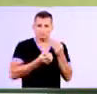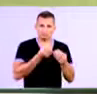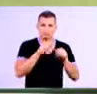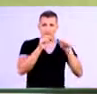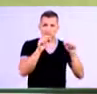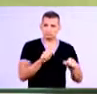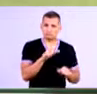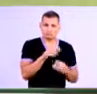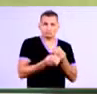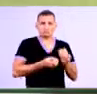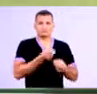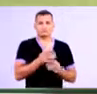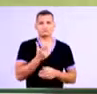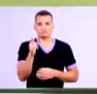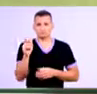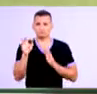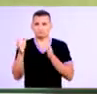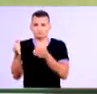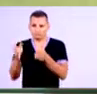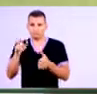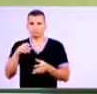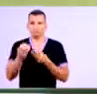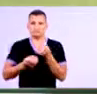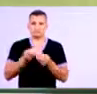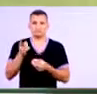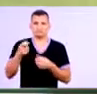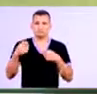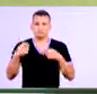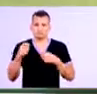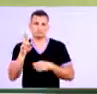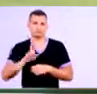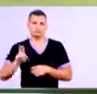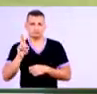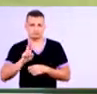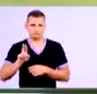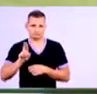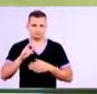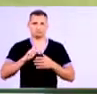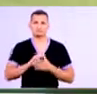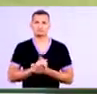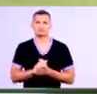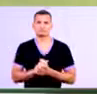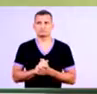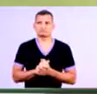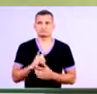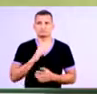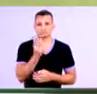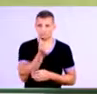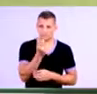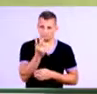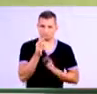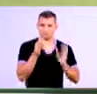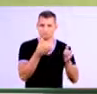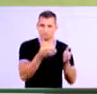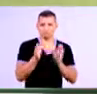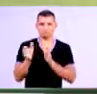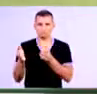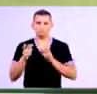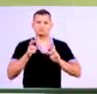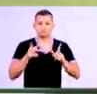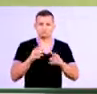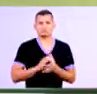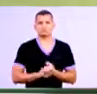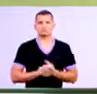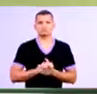no sistema, e o outro é como ele deve ser utilizado. Tá? São duas abordagens diferentes. Normalmente, quando